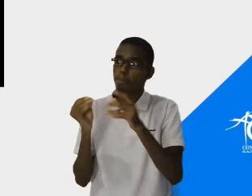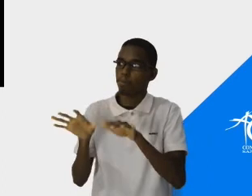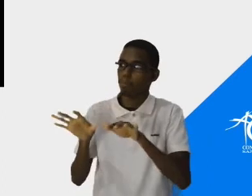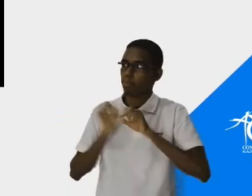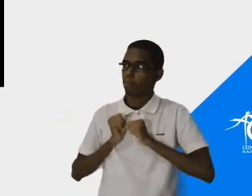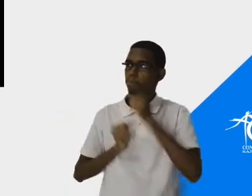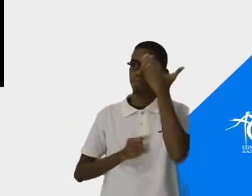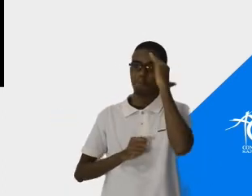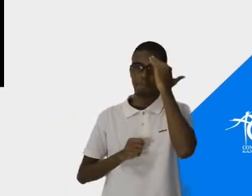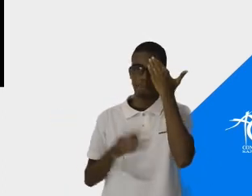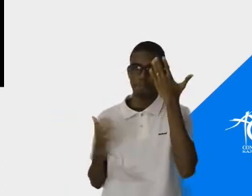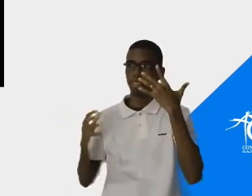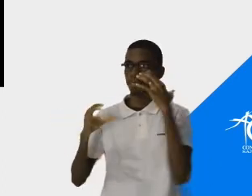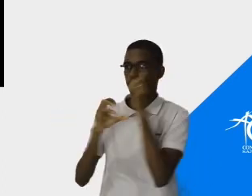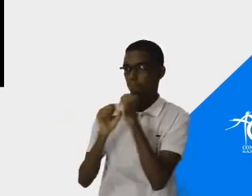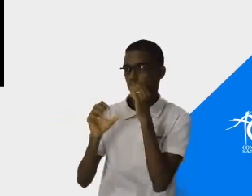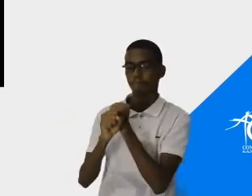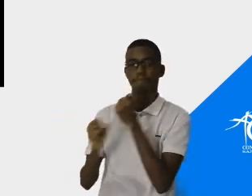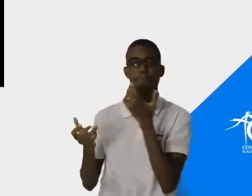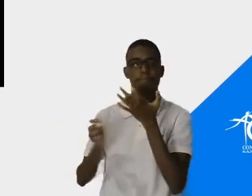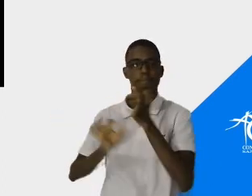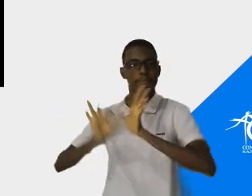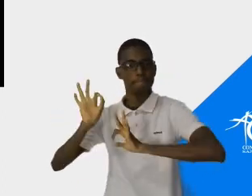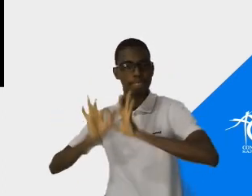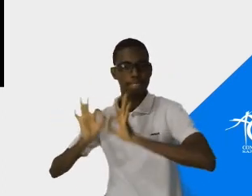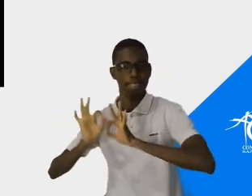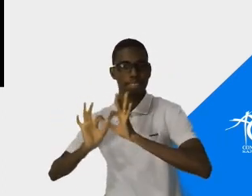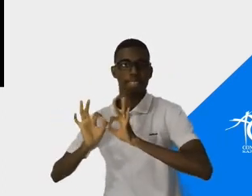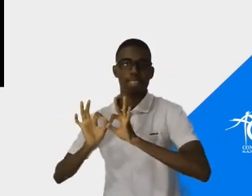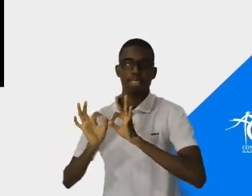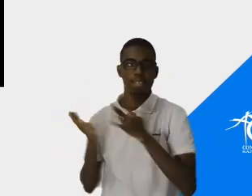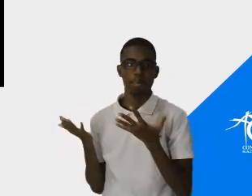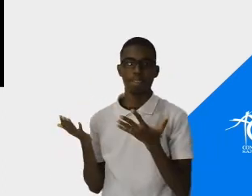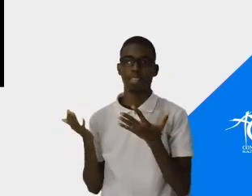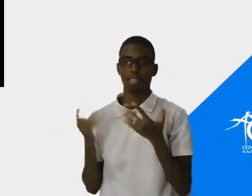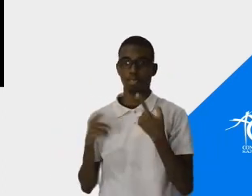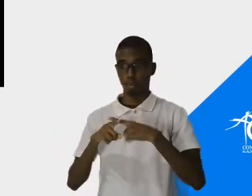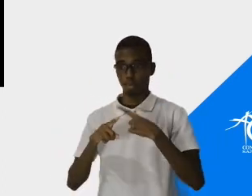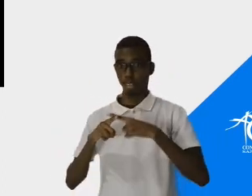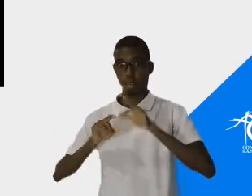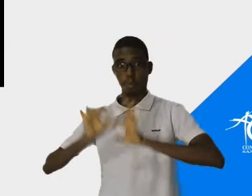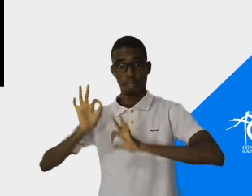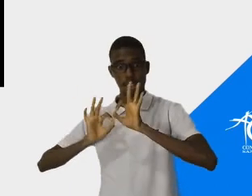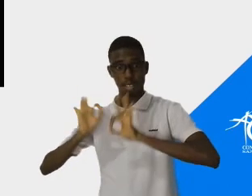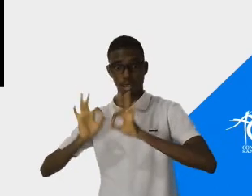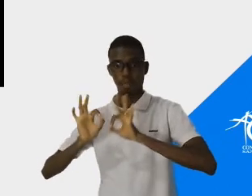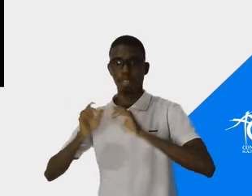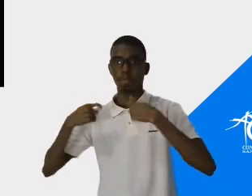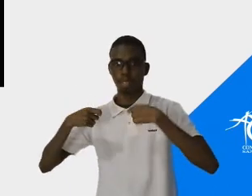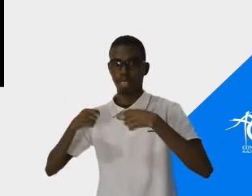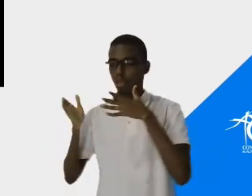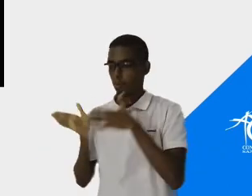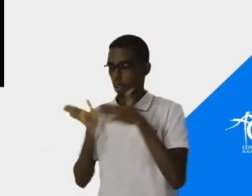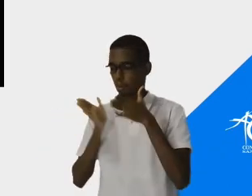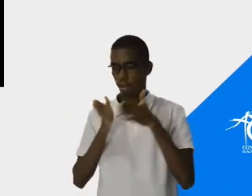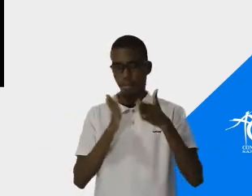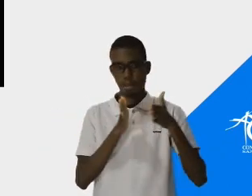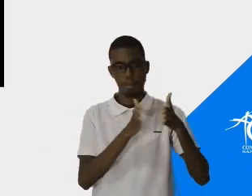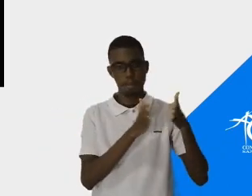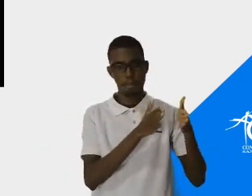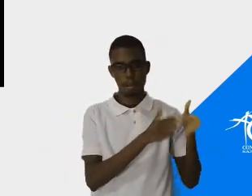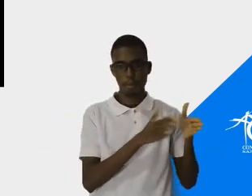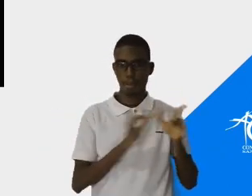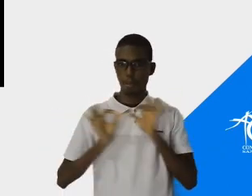de planejamento, em que o planejamento ele pede um ranking, né? Uma hierarquização